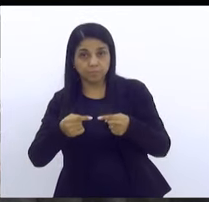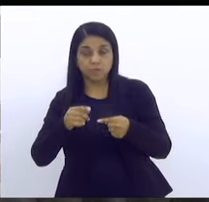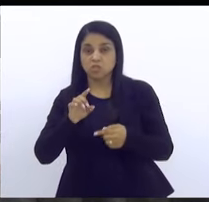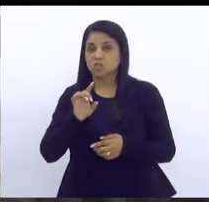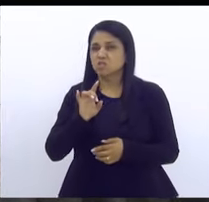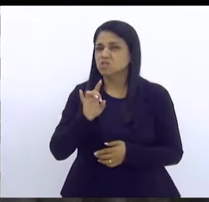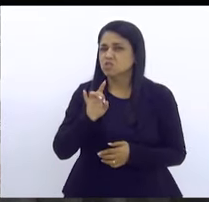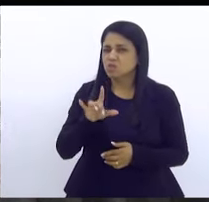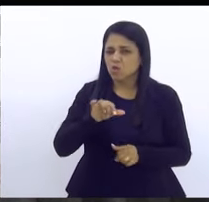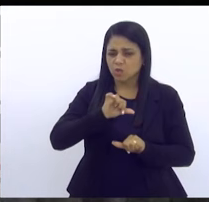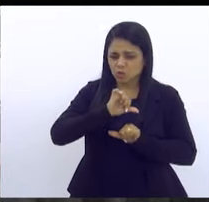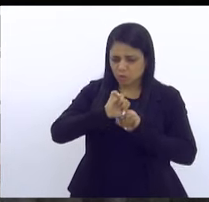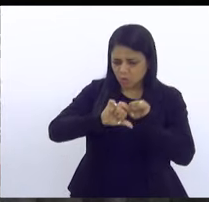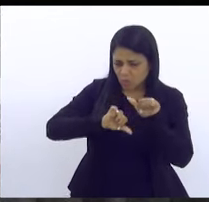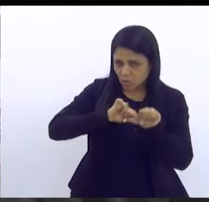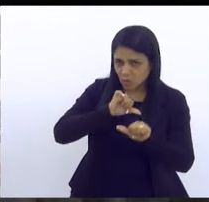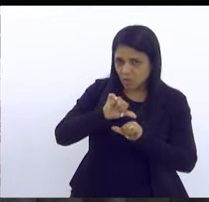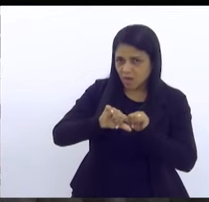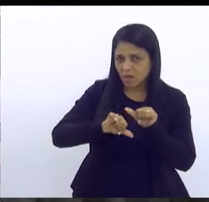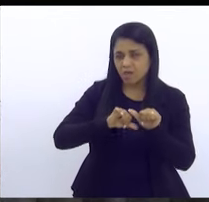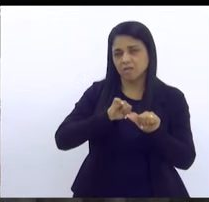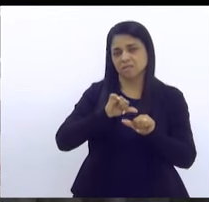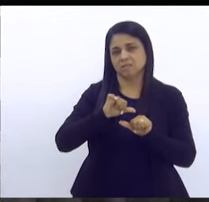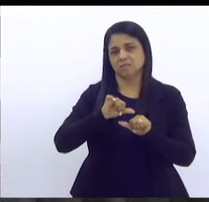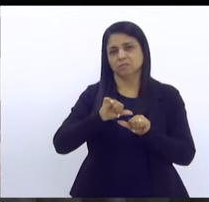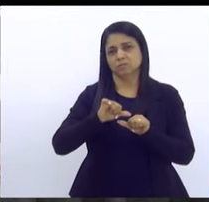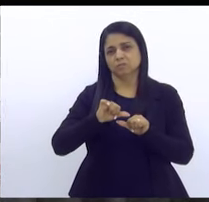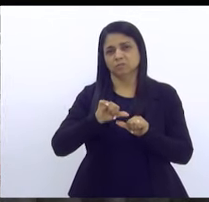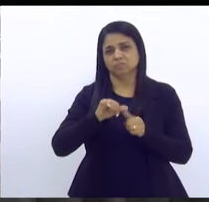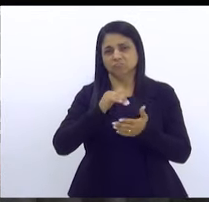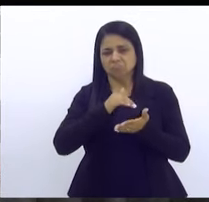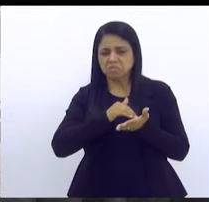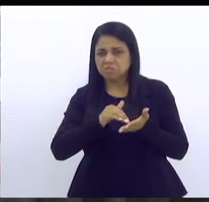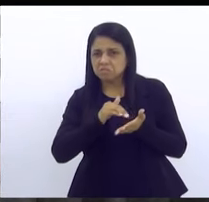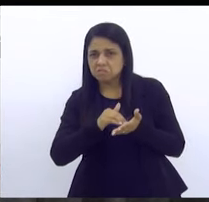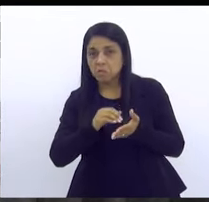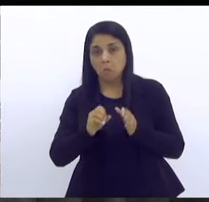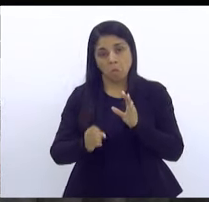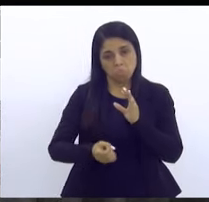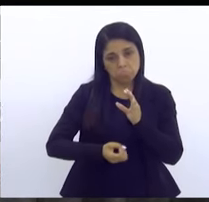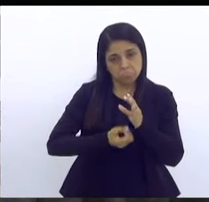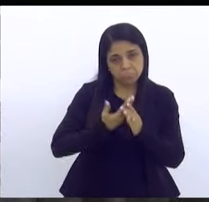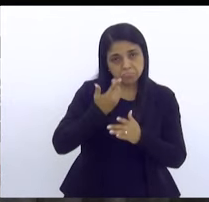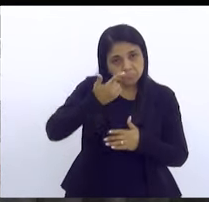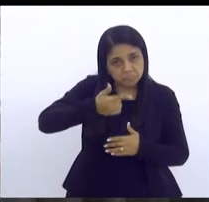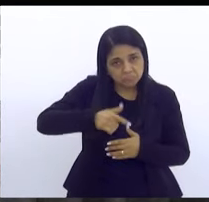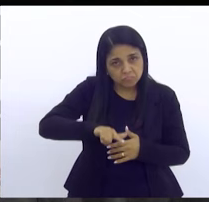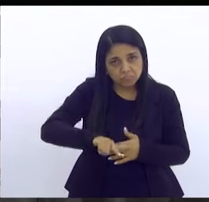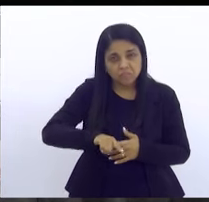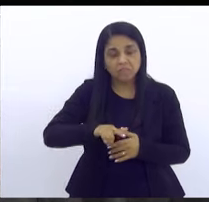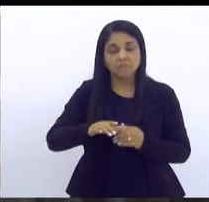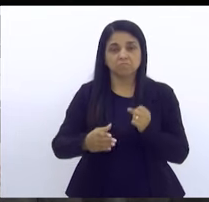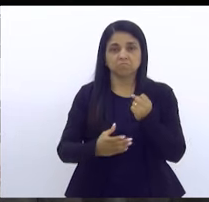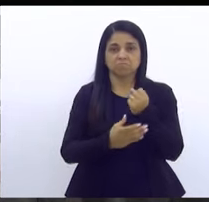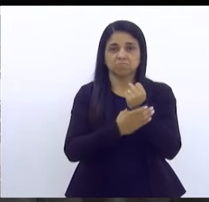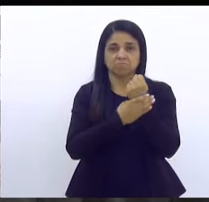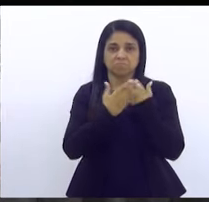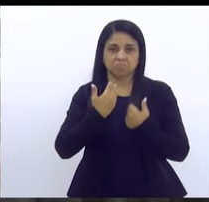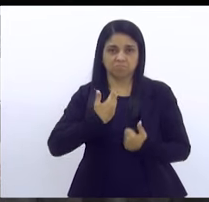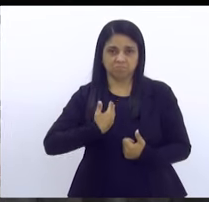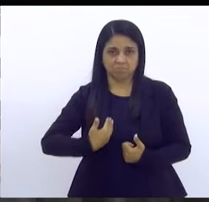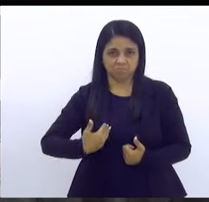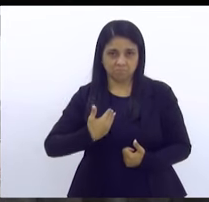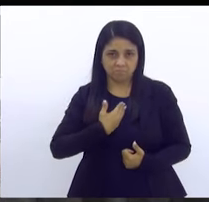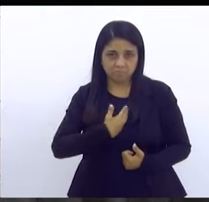apenas trocando ou recriando uma secretaria, a Secretaria de Segurança, que os problemas